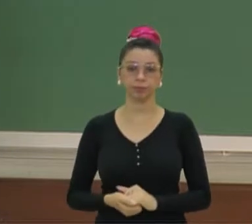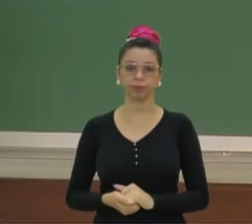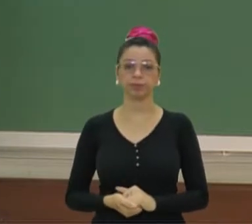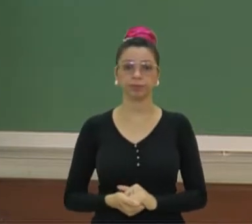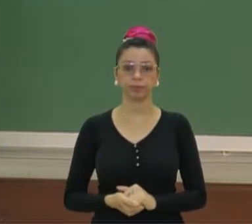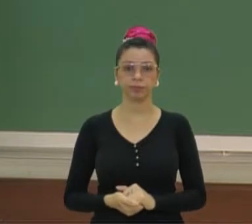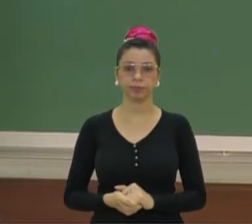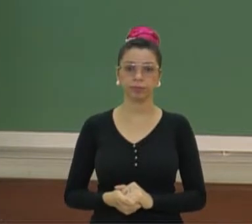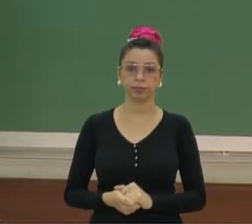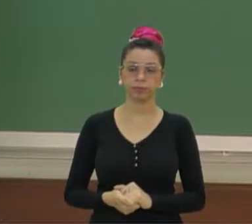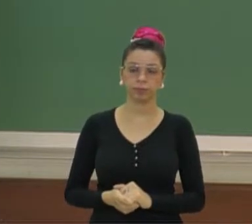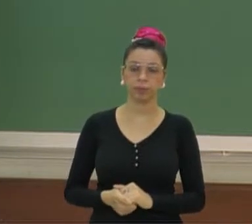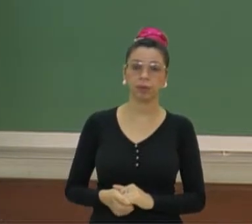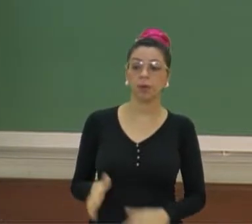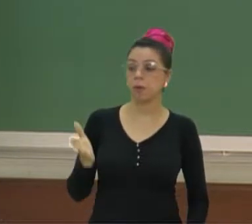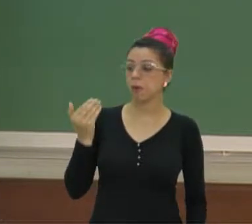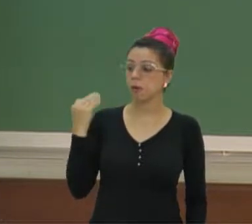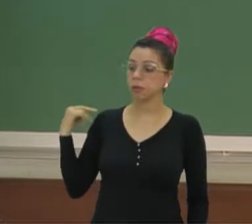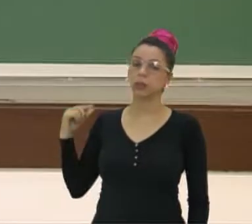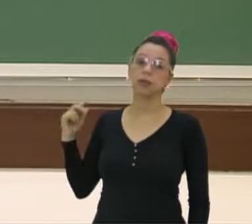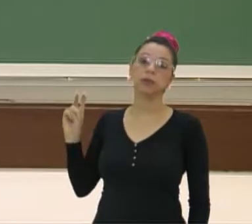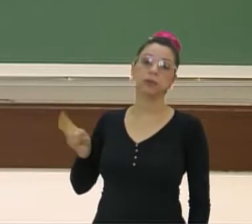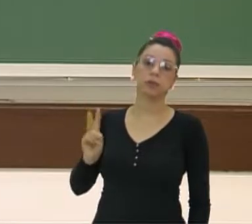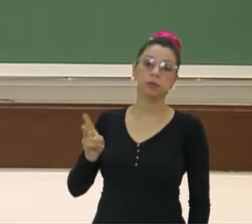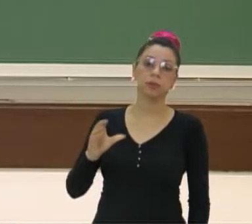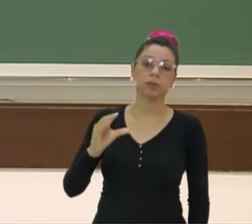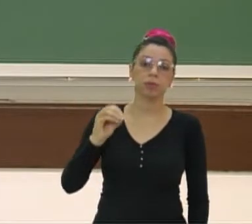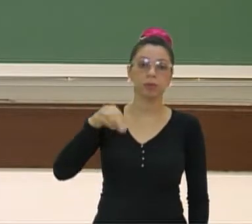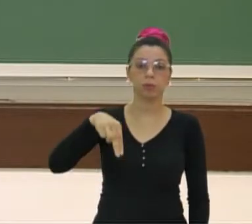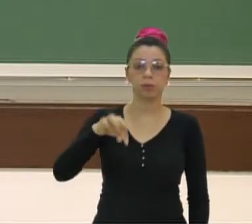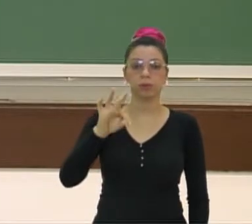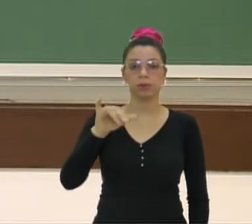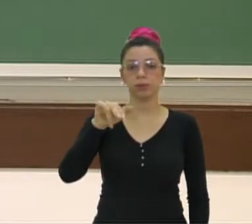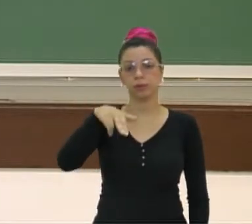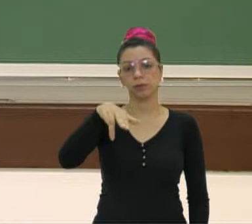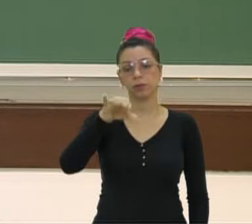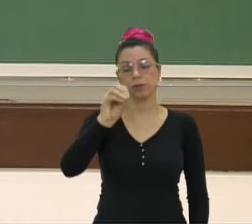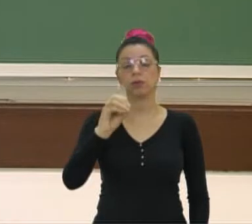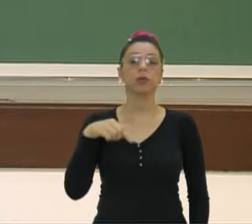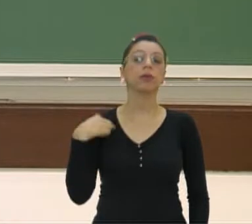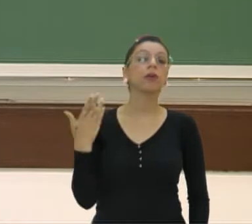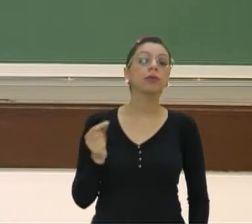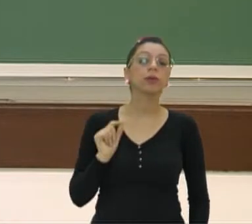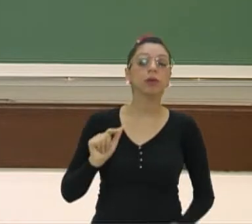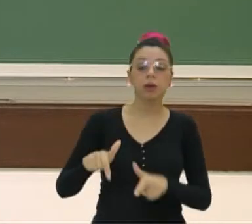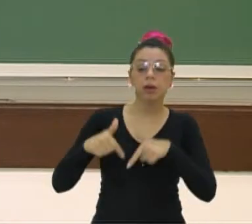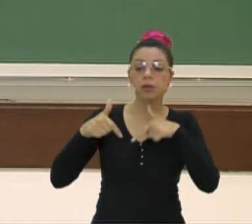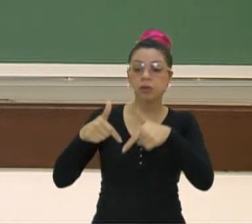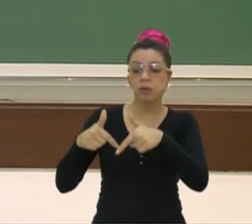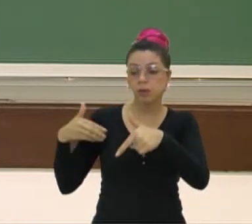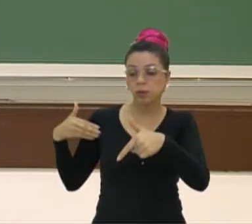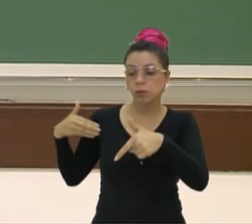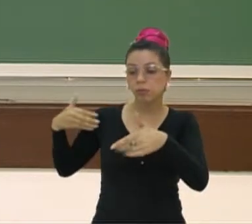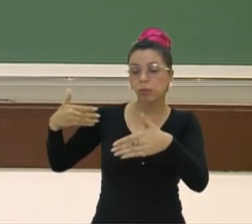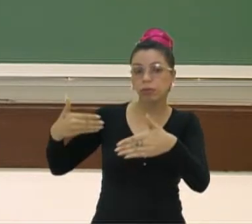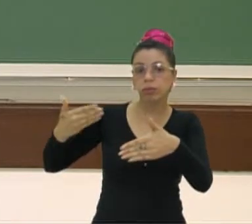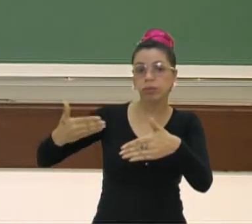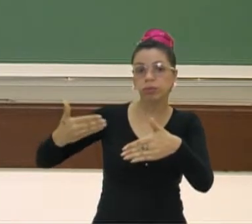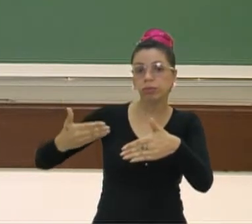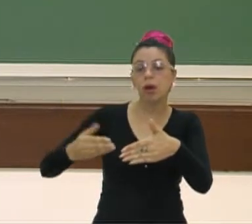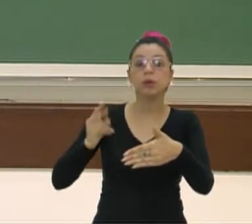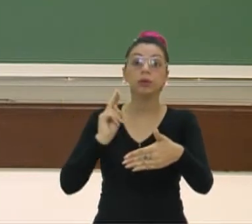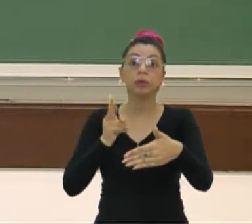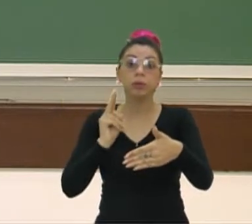passado contínuo, por sua vez, fala de ações que estão em processo, que estão acontecendo, mas no